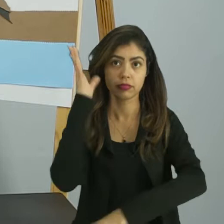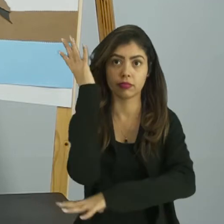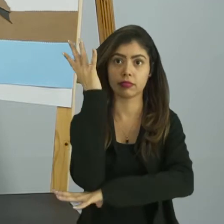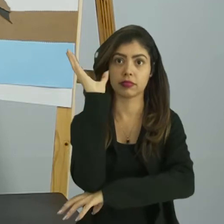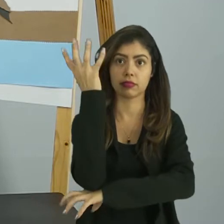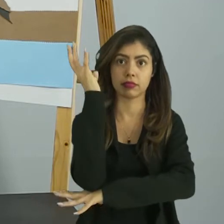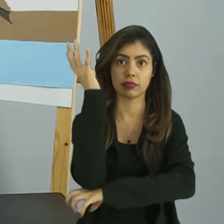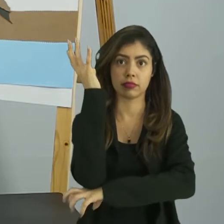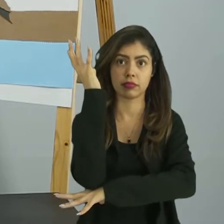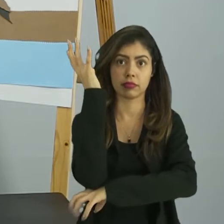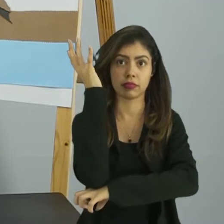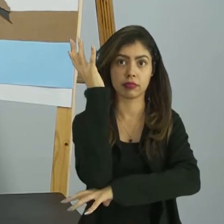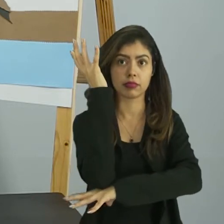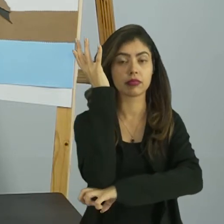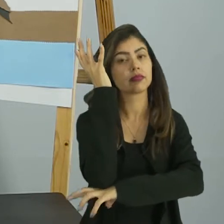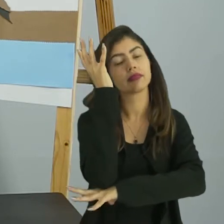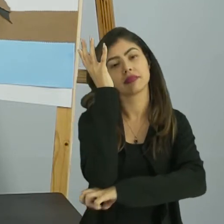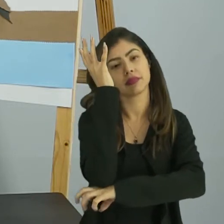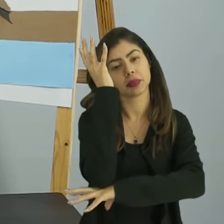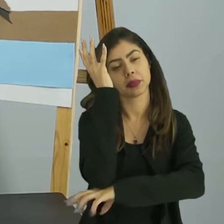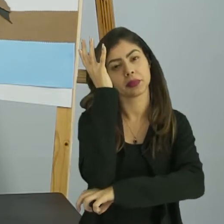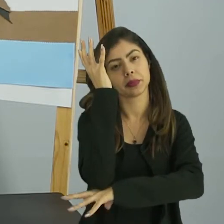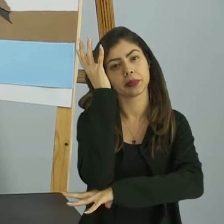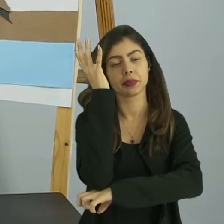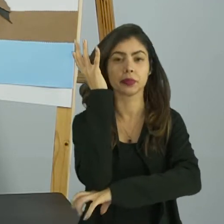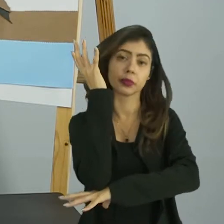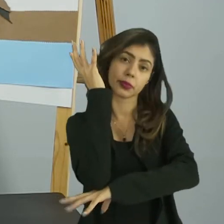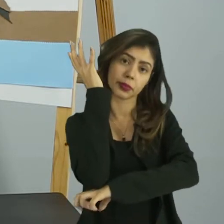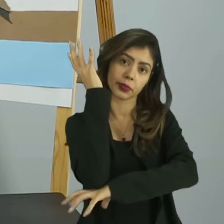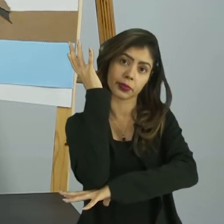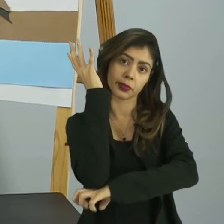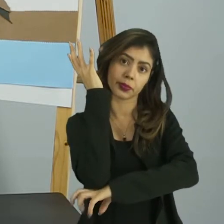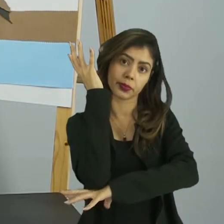raiz absorvendo